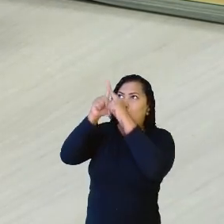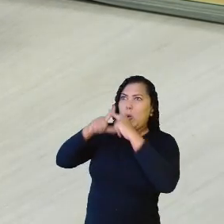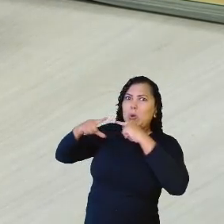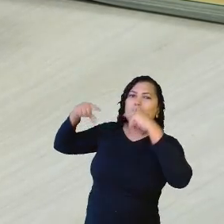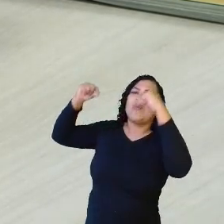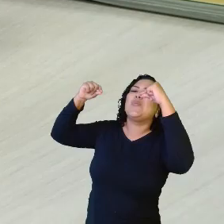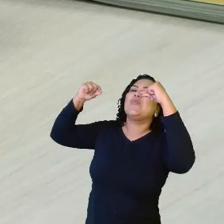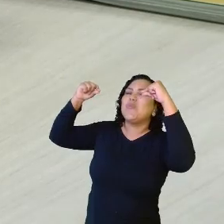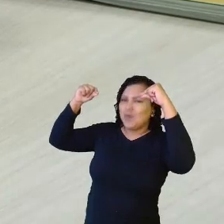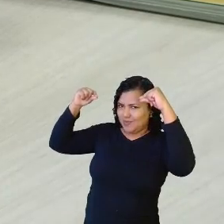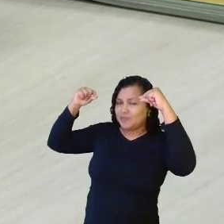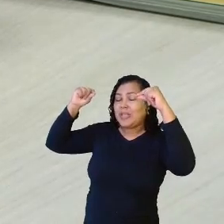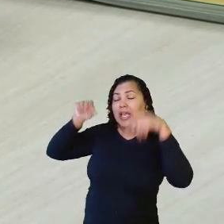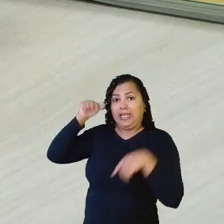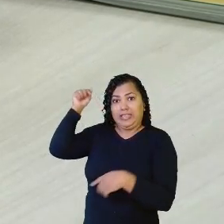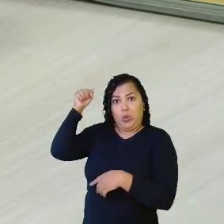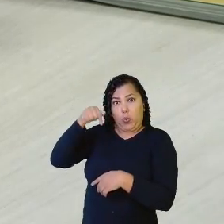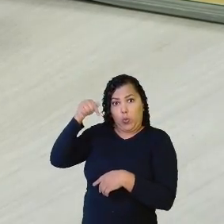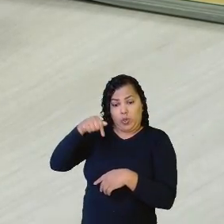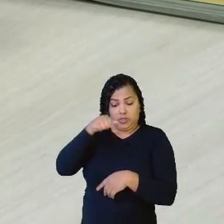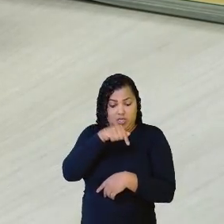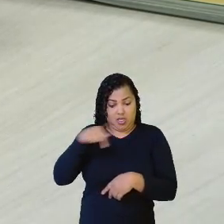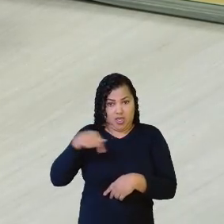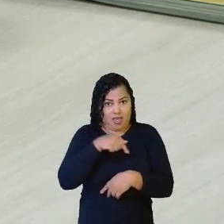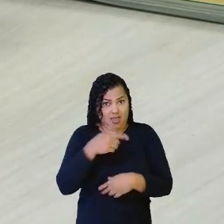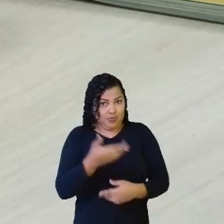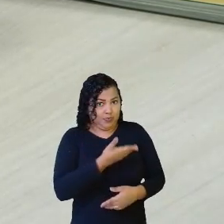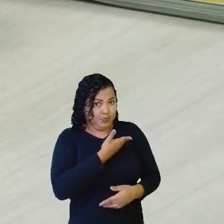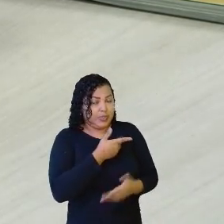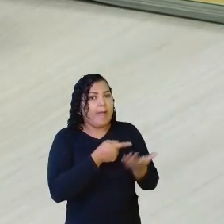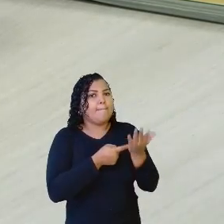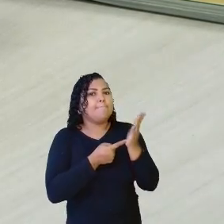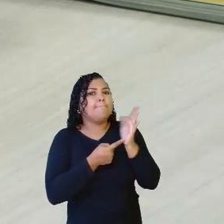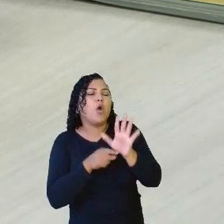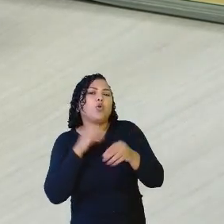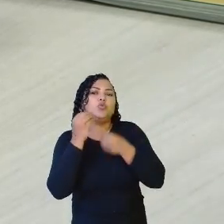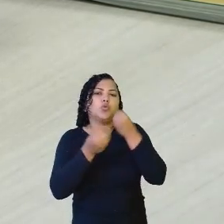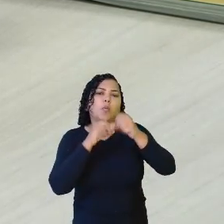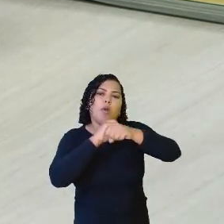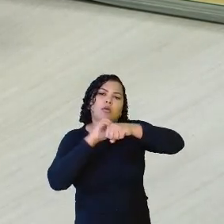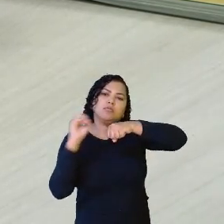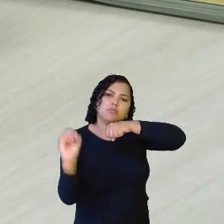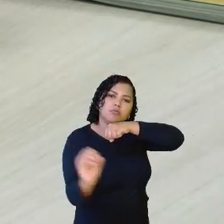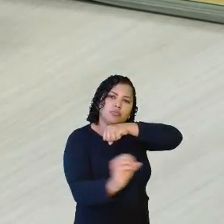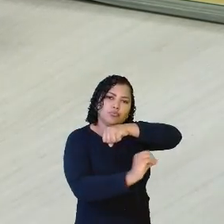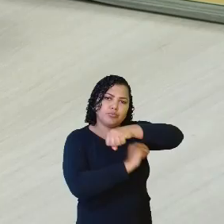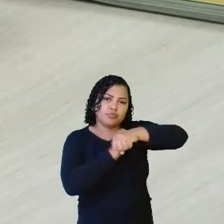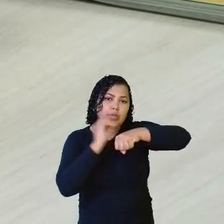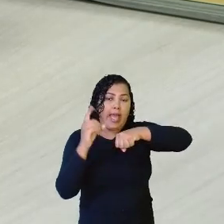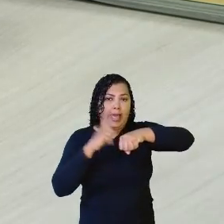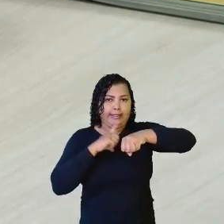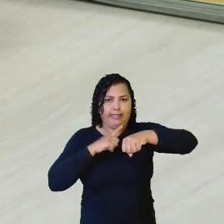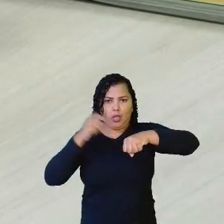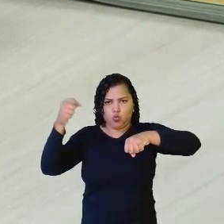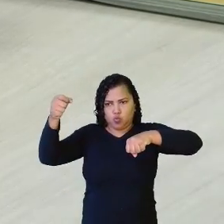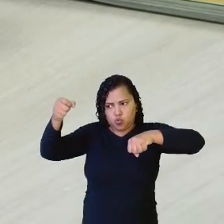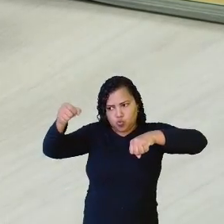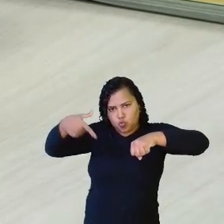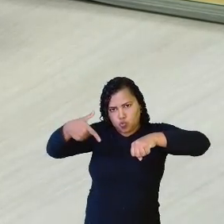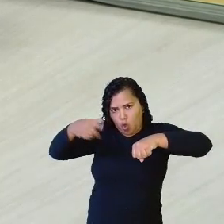nesse protótipo que eu trouxe aqui para vocês, representando o sistema solar, eu trouxe